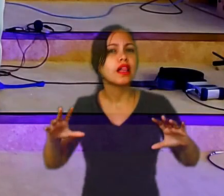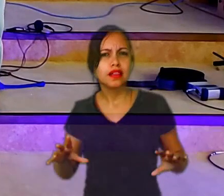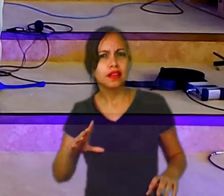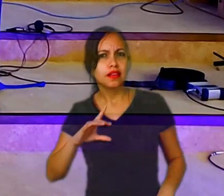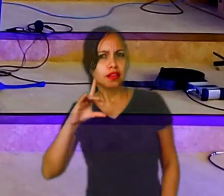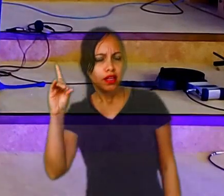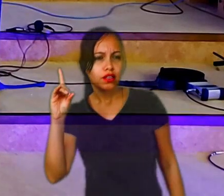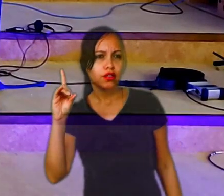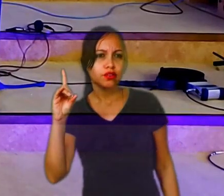não